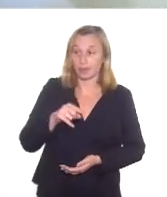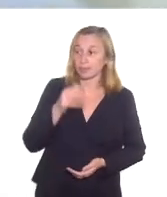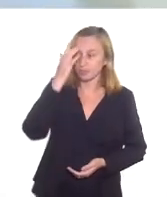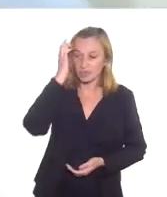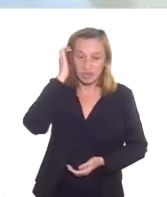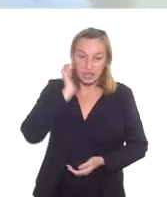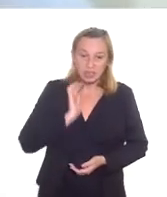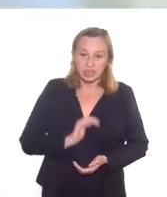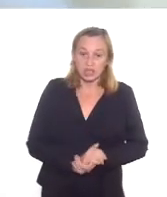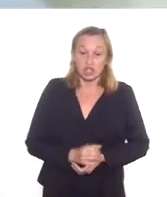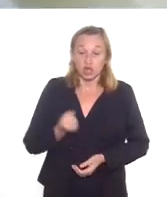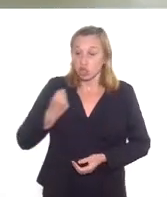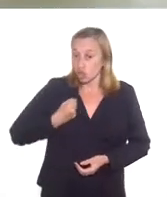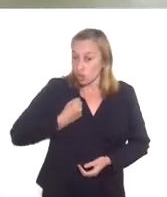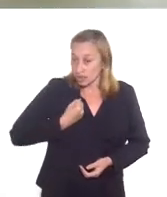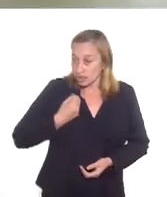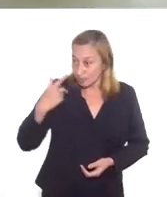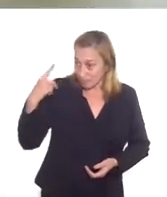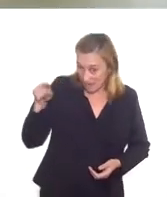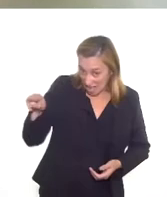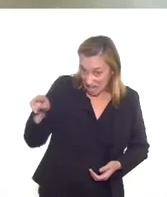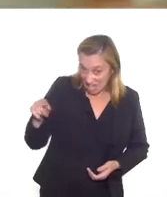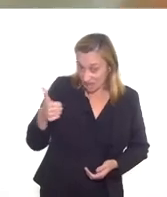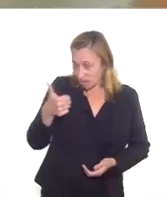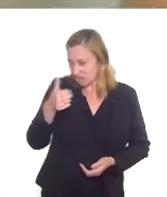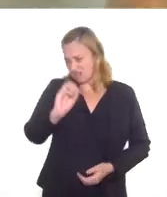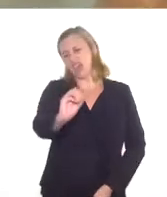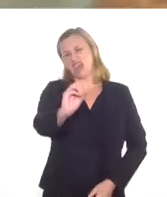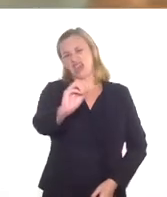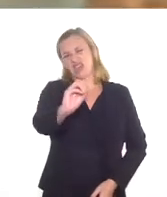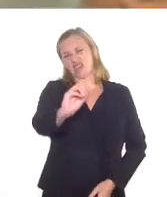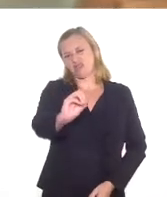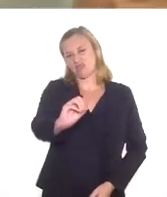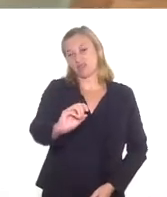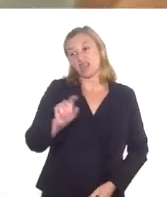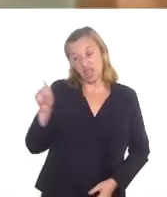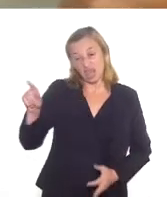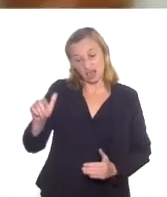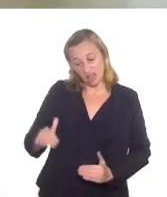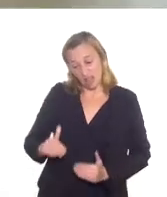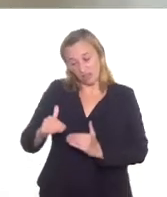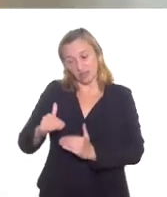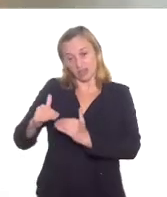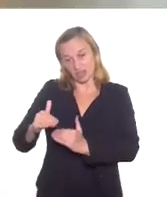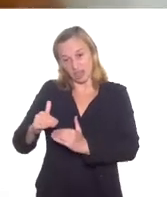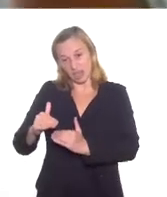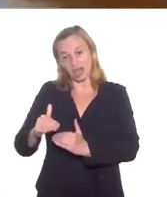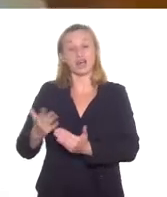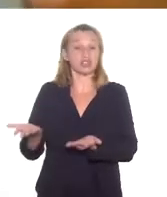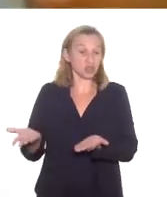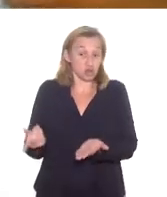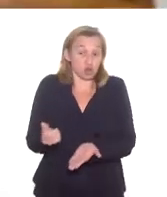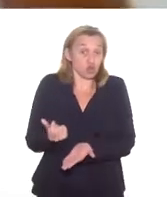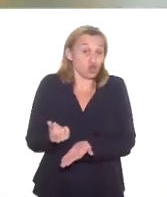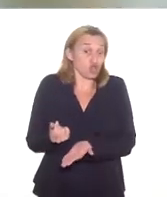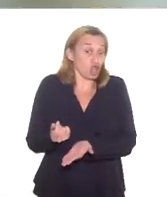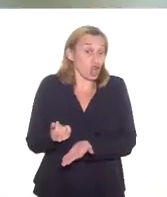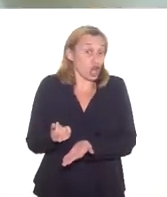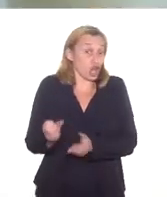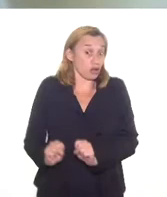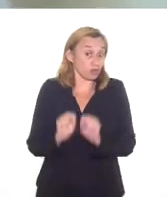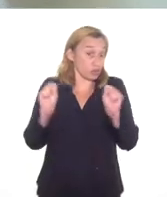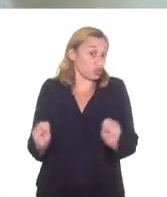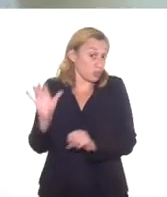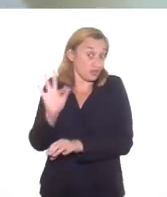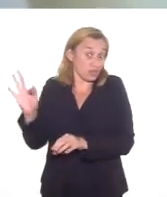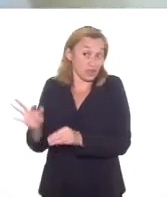10, eu dou nota 0 a esse senhor. Ele soube avançar, avançar e muito, com dinheiro que o sistema federal